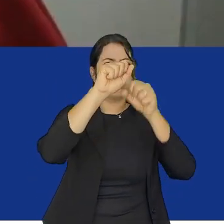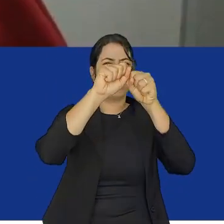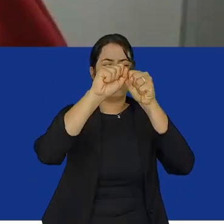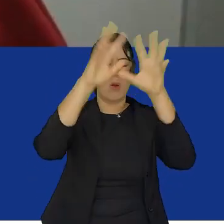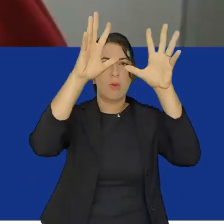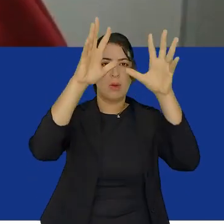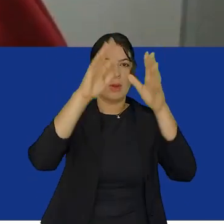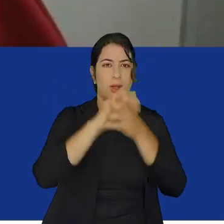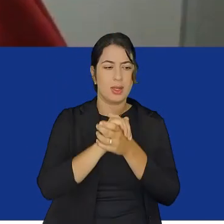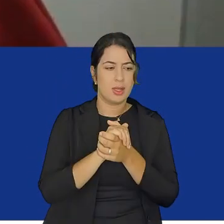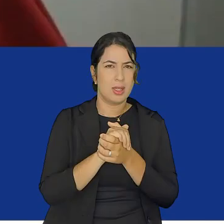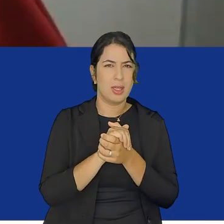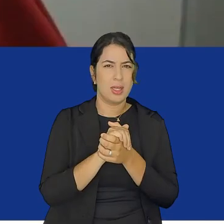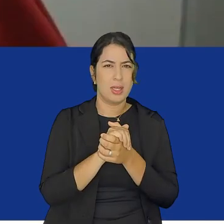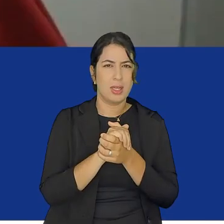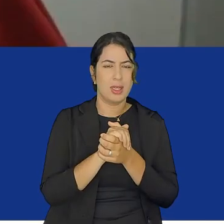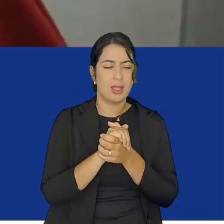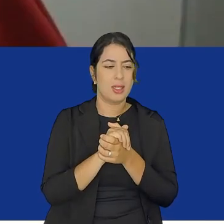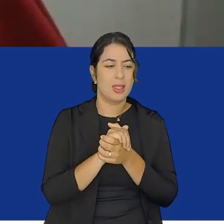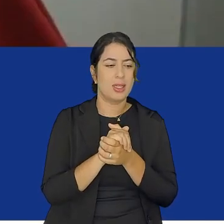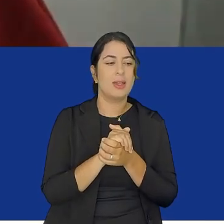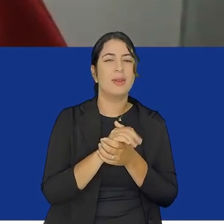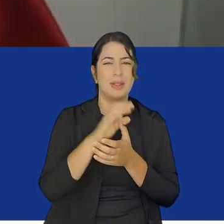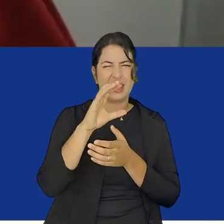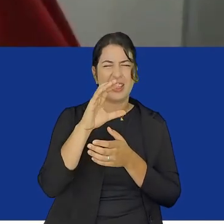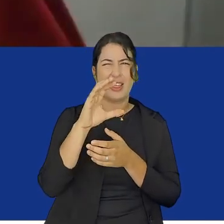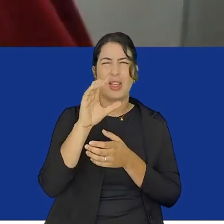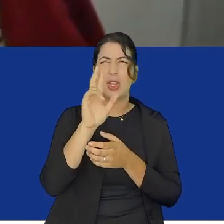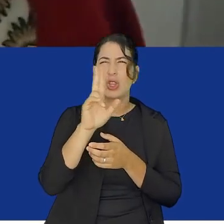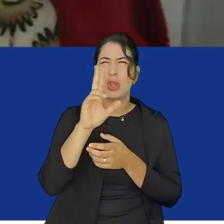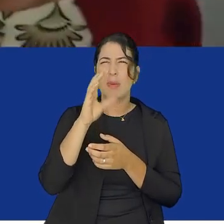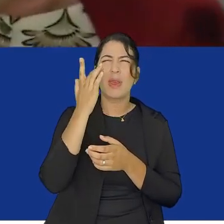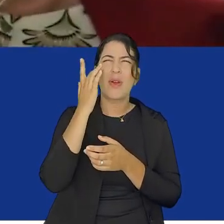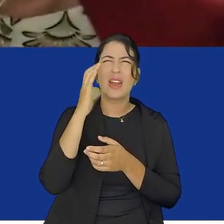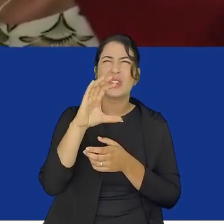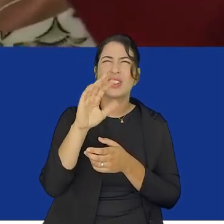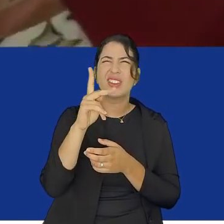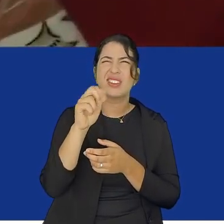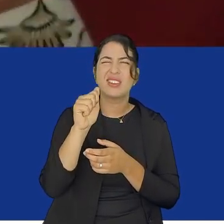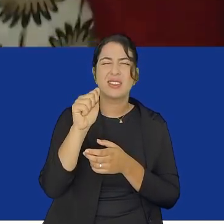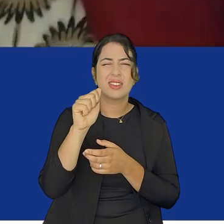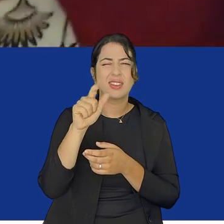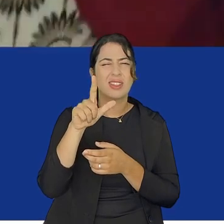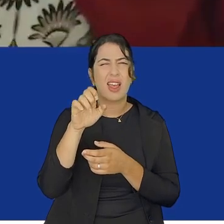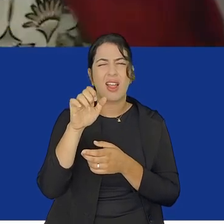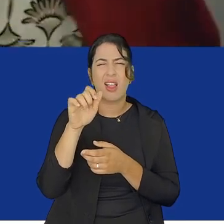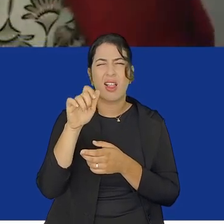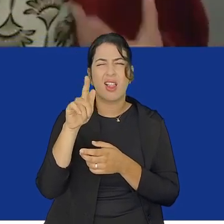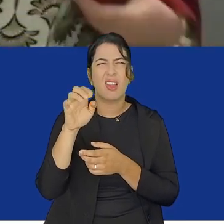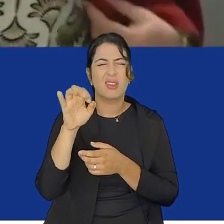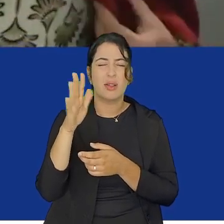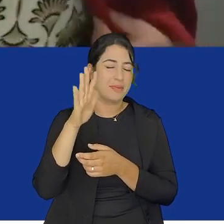Challenger, uma coisa assim. Como é que chamava? Challenger, não era? Isso, Challenger, uma coisa assim. Bom, a Challenger, ela Revela explodiu. a